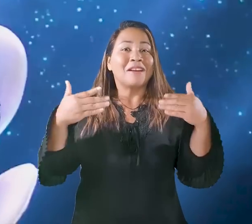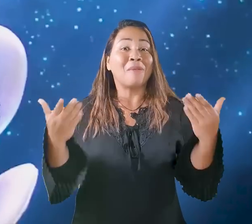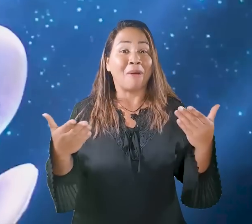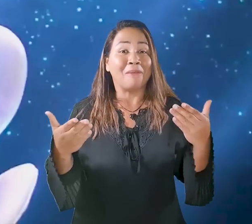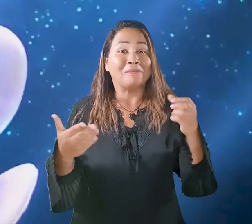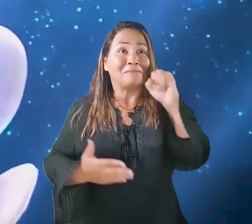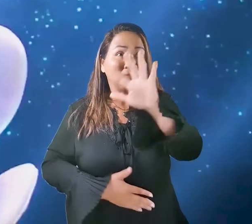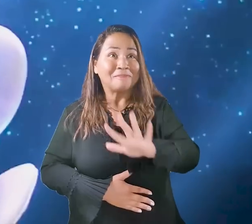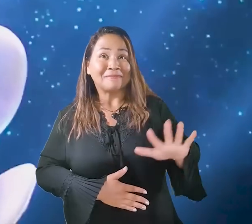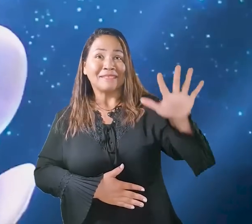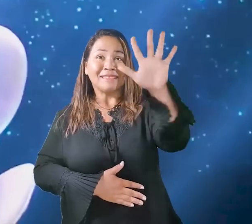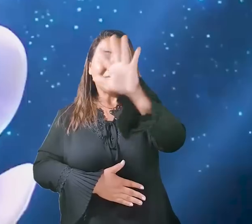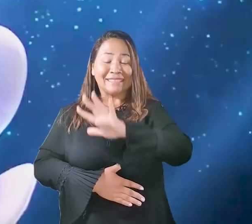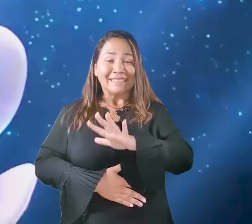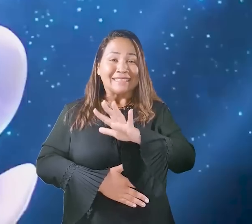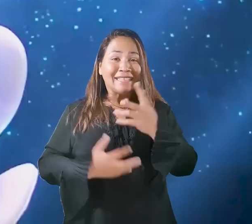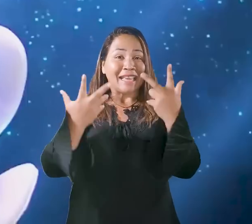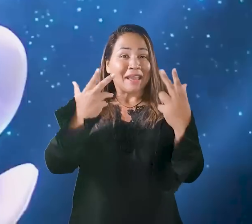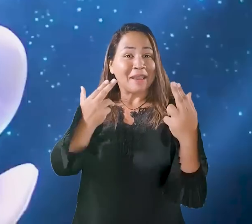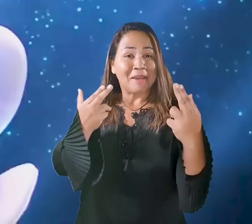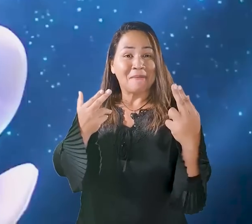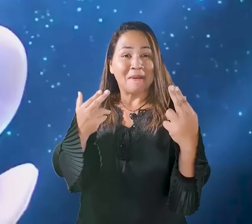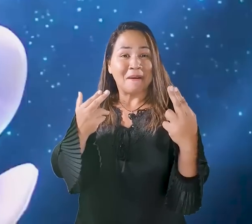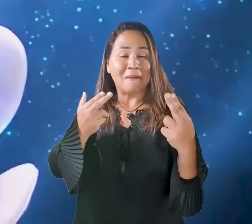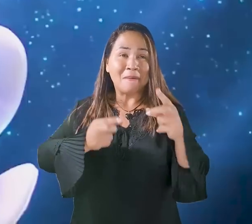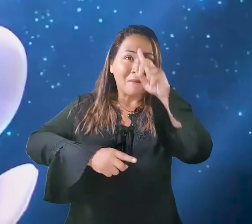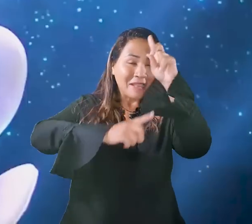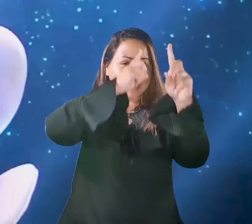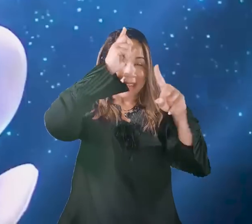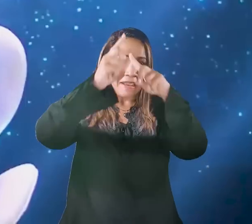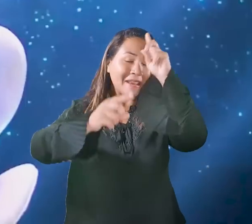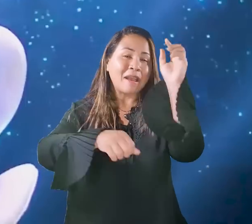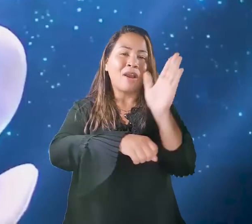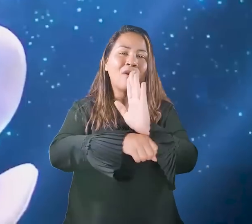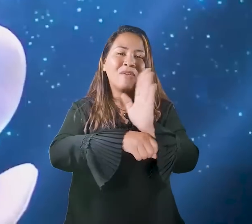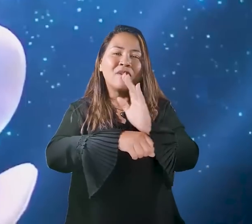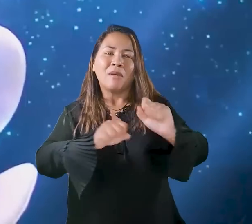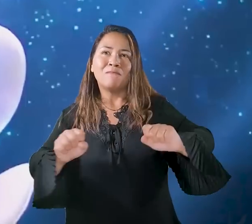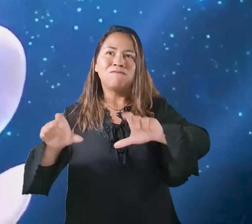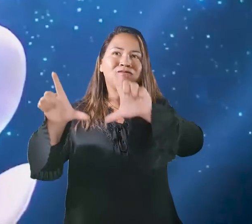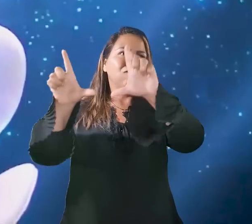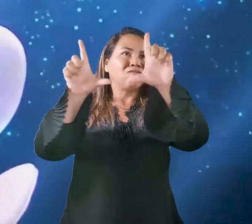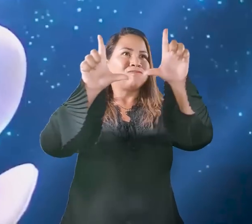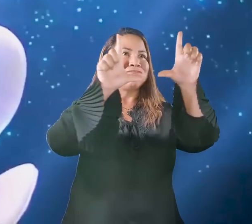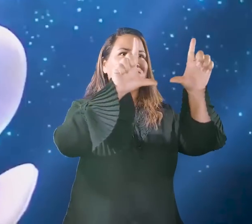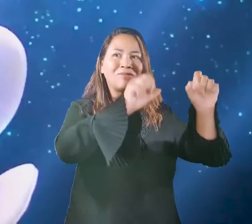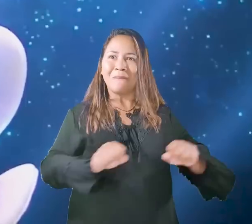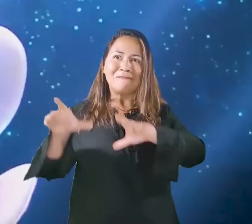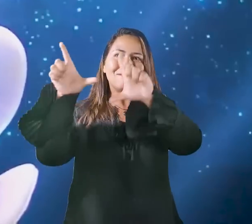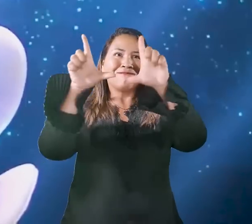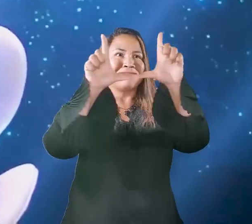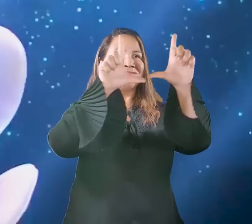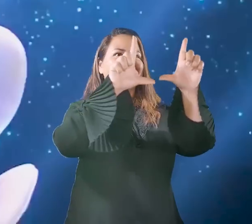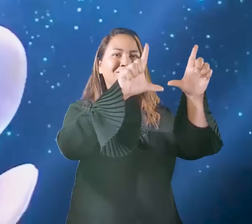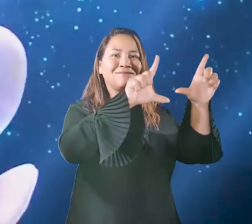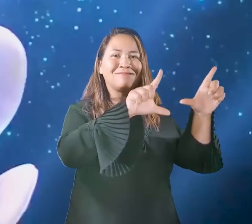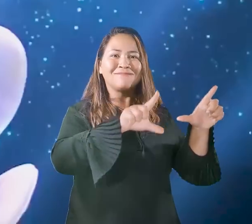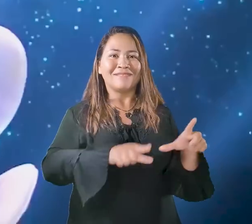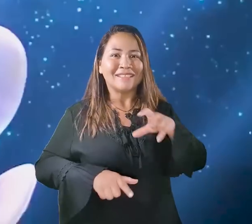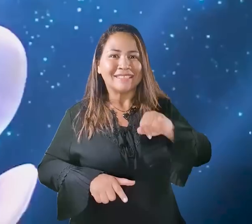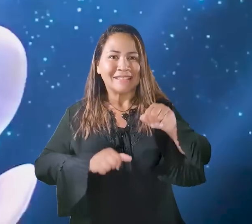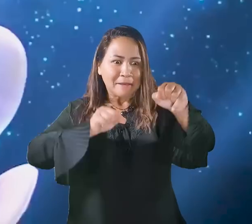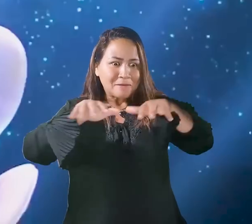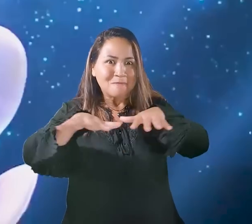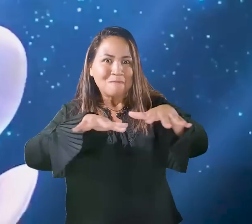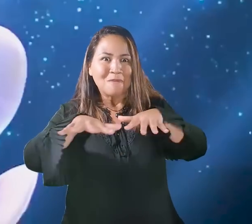Cria um filme em movimento dessa imagem. Se ela pudesse criar vida em movimento, que imagem seria? Qual